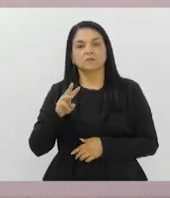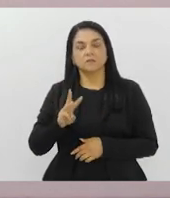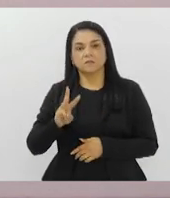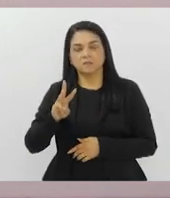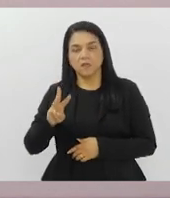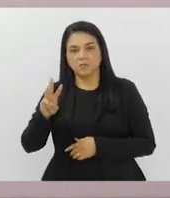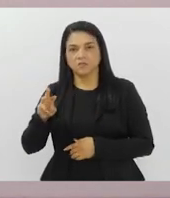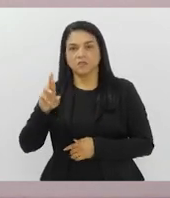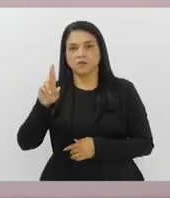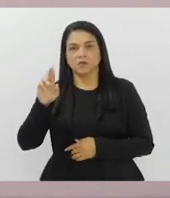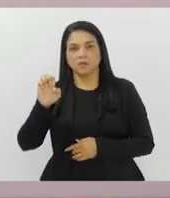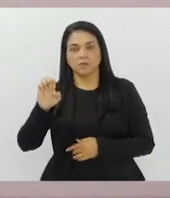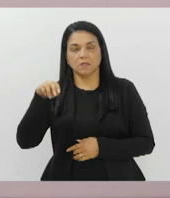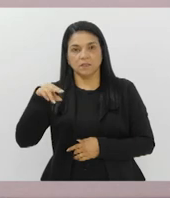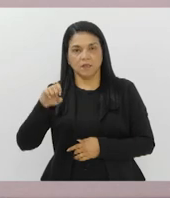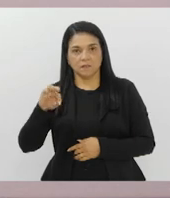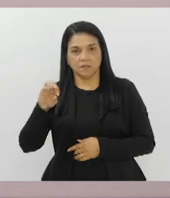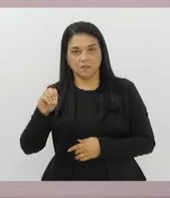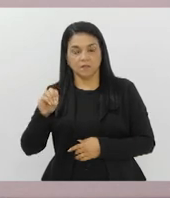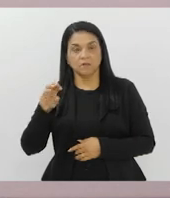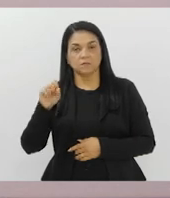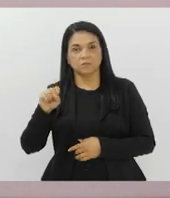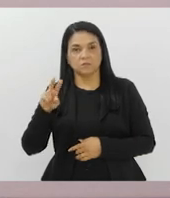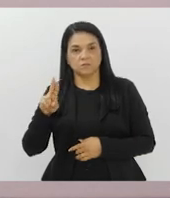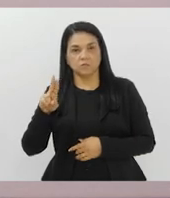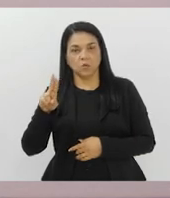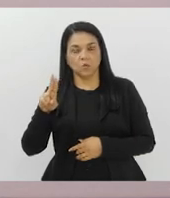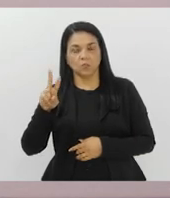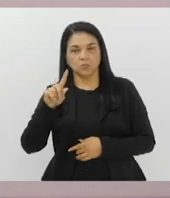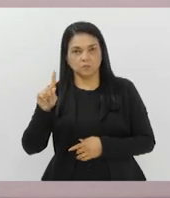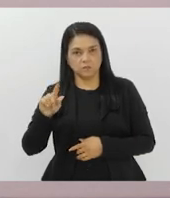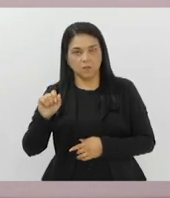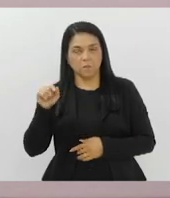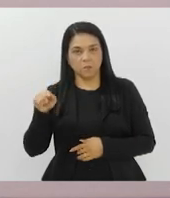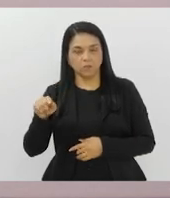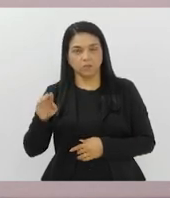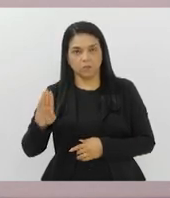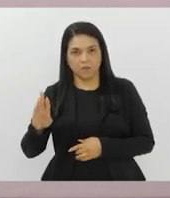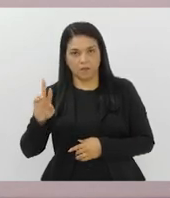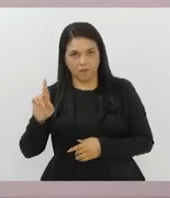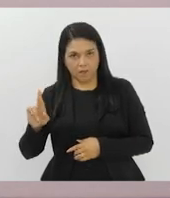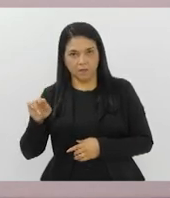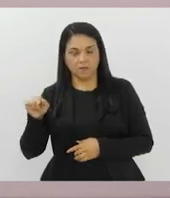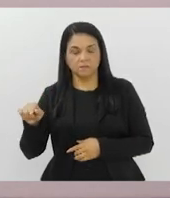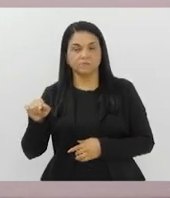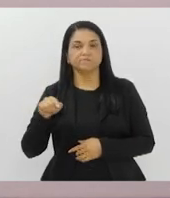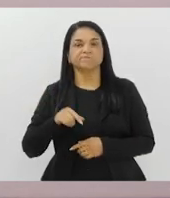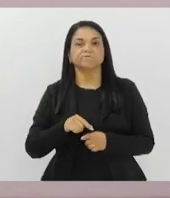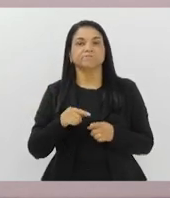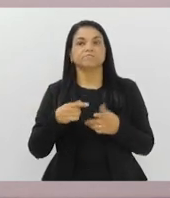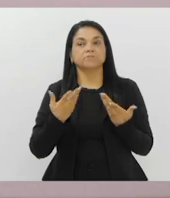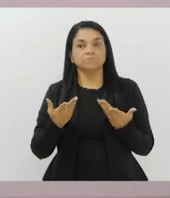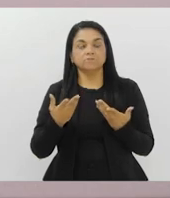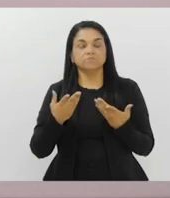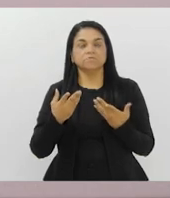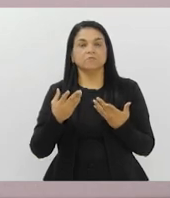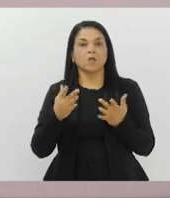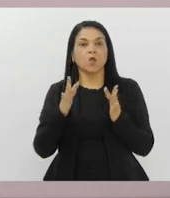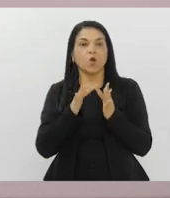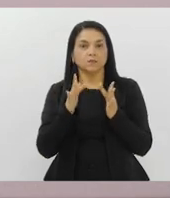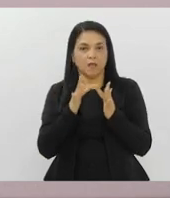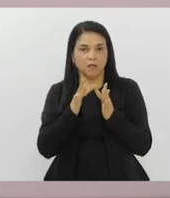renatasouzapessoal.com.br. Então, sugestões podem ser dadas também a partir dali. E, no mais, vou deixar aqui